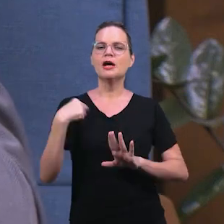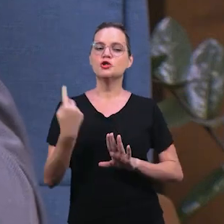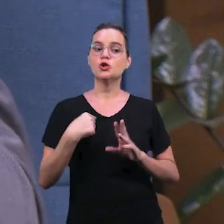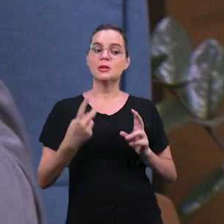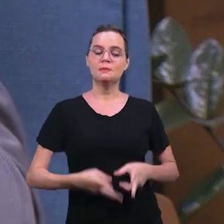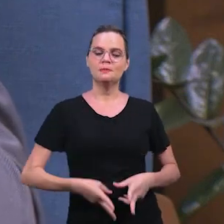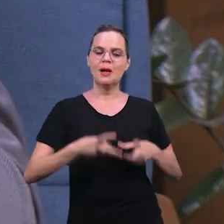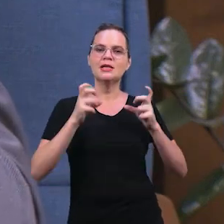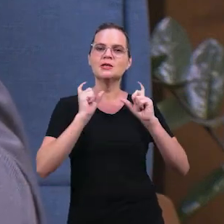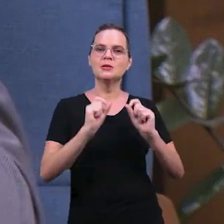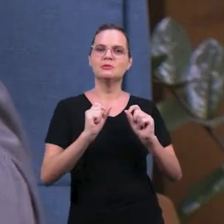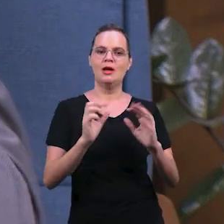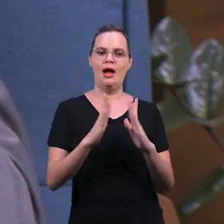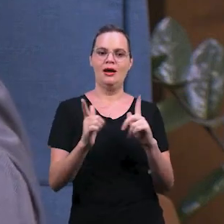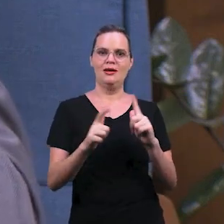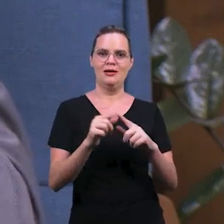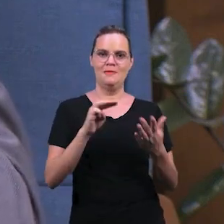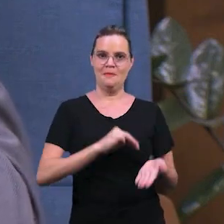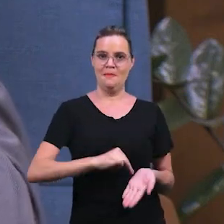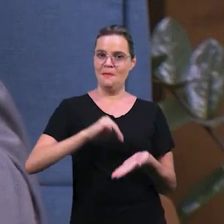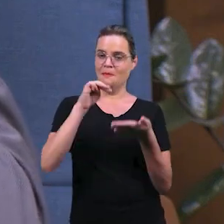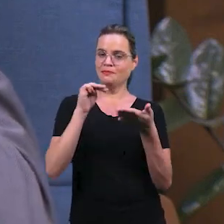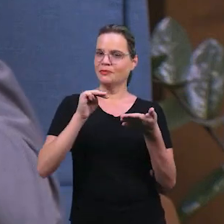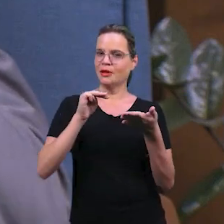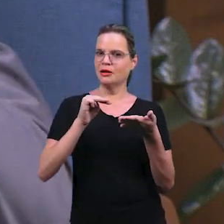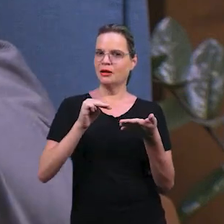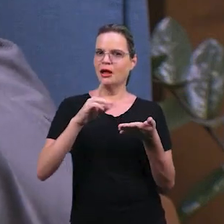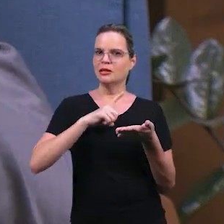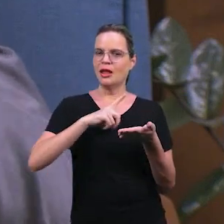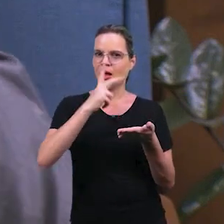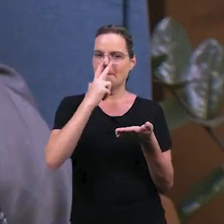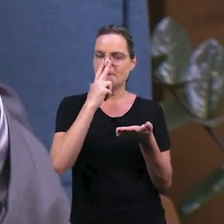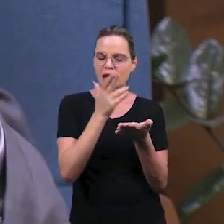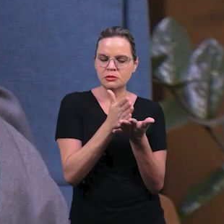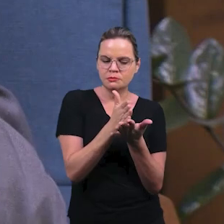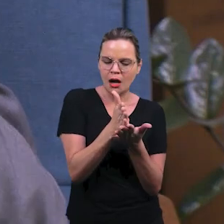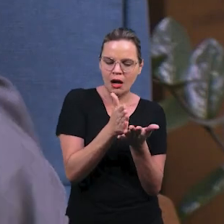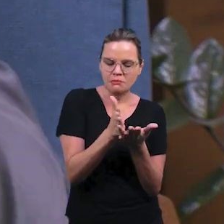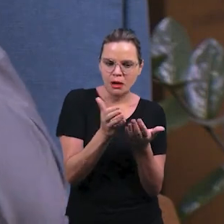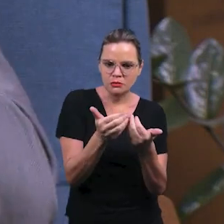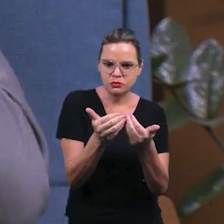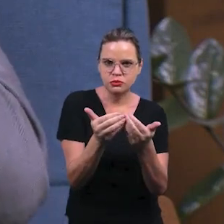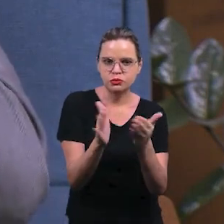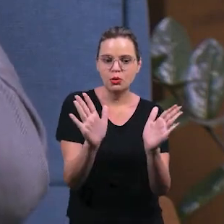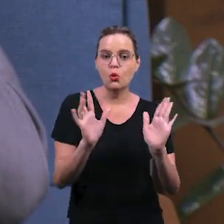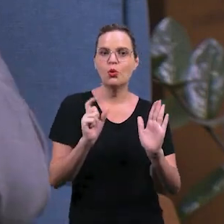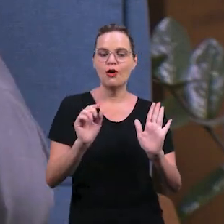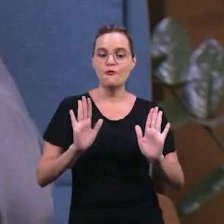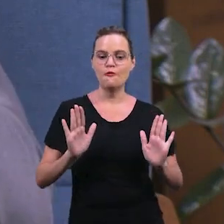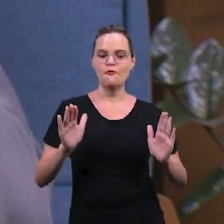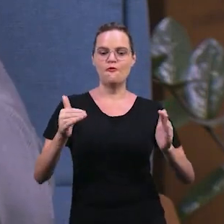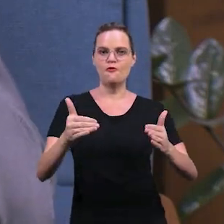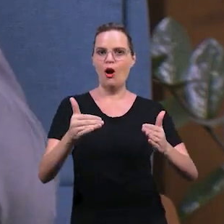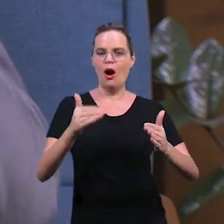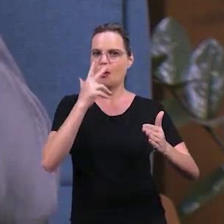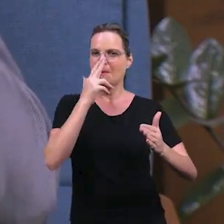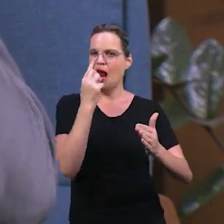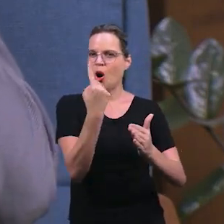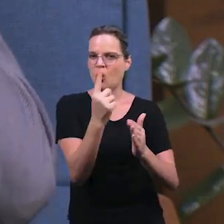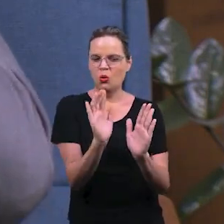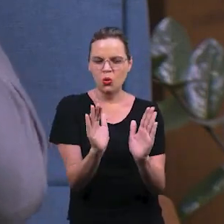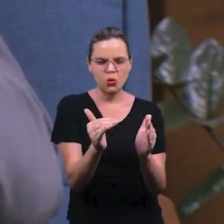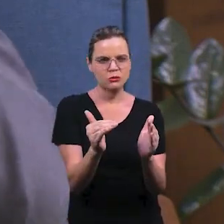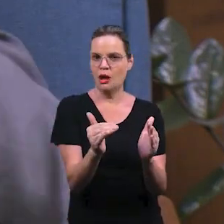percebido que a Igreja Cristã Maranata ela tem ampliado o seu foco, claro.